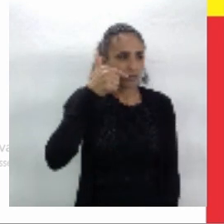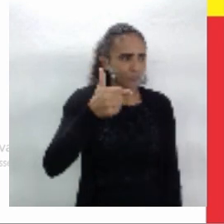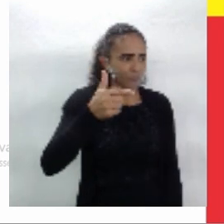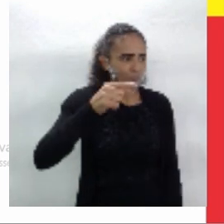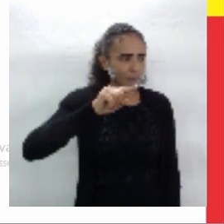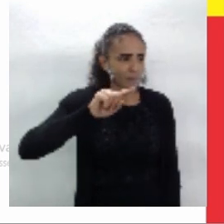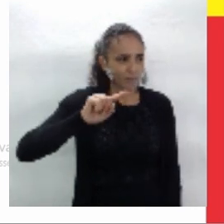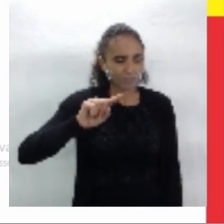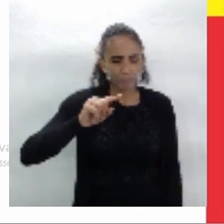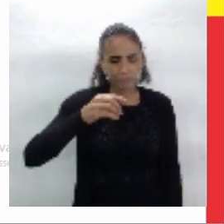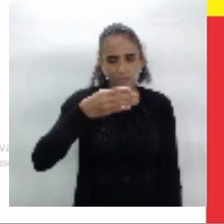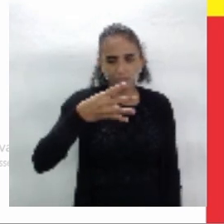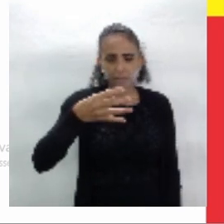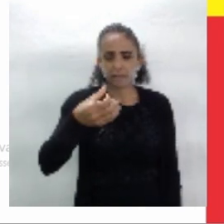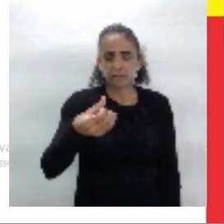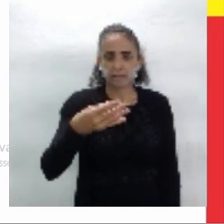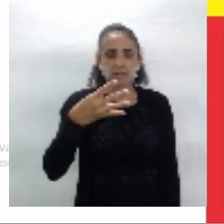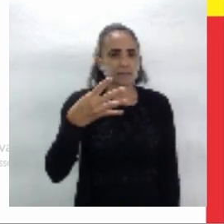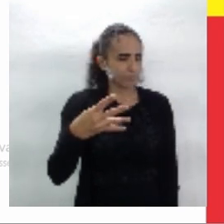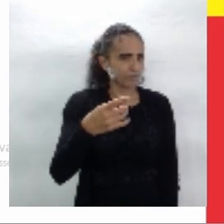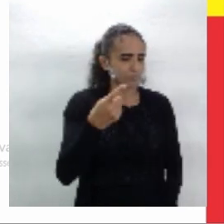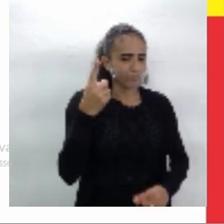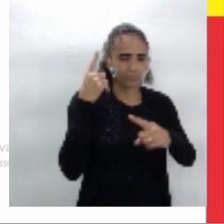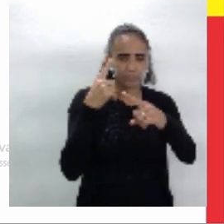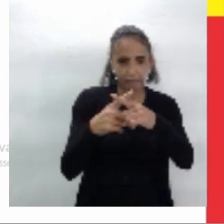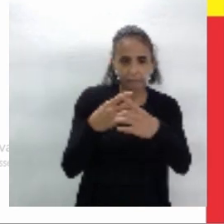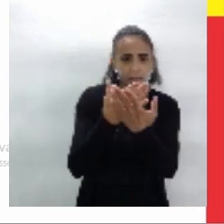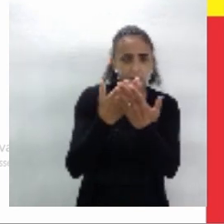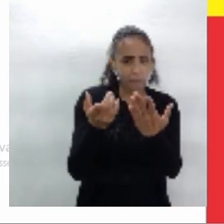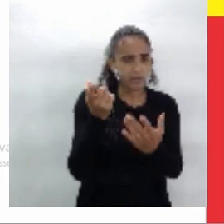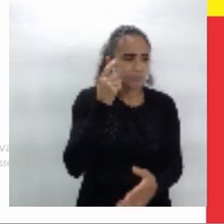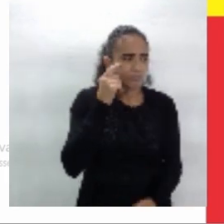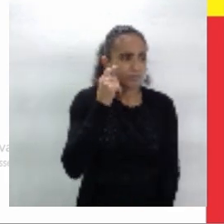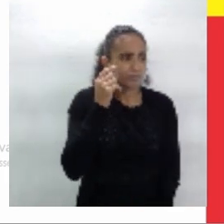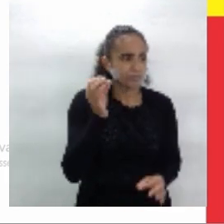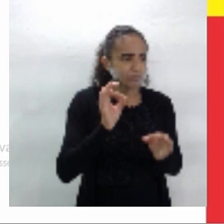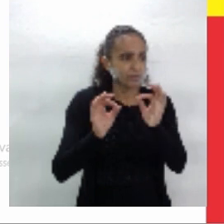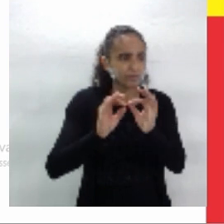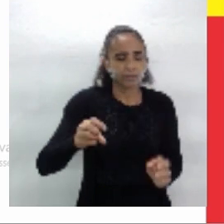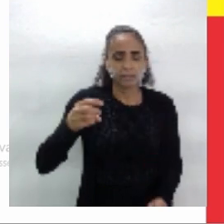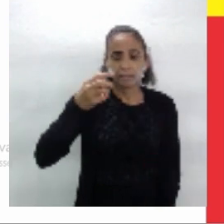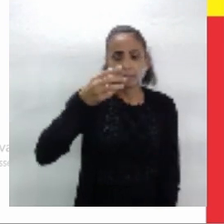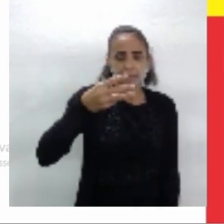2.464. Se você realizar essa multiplicação, você vai encontrar